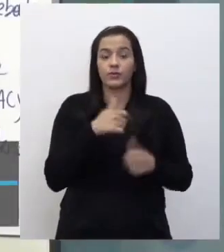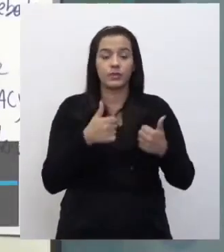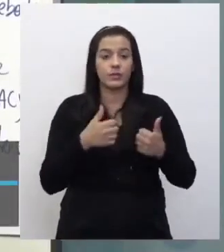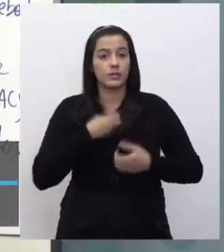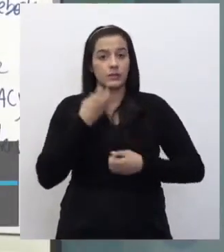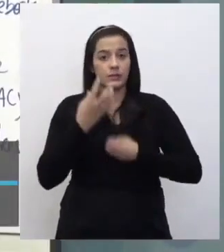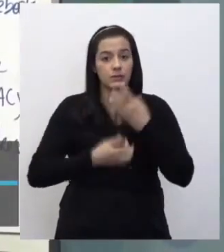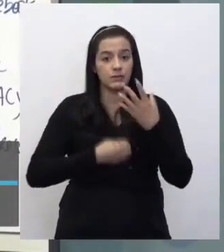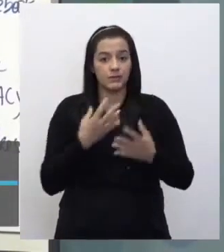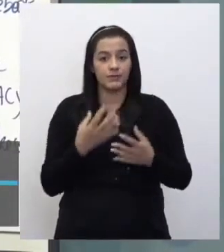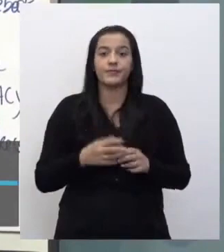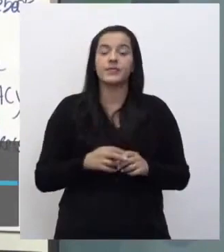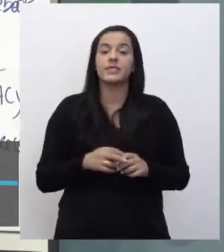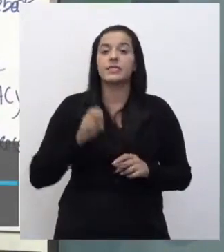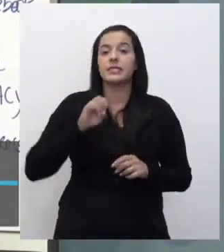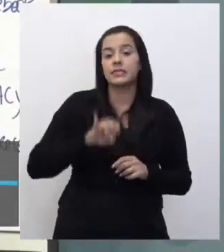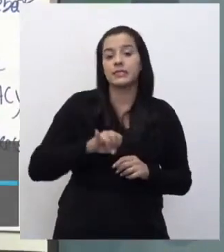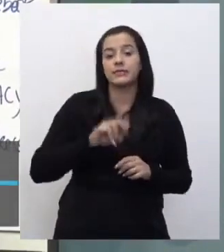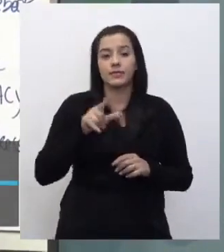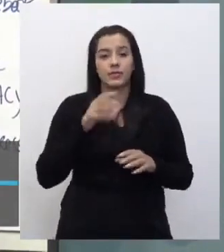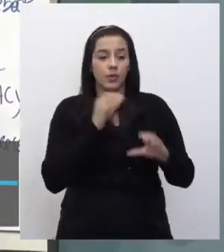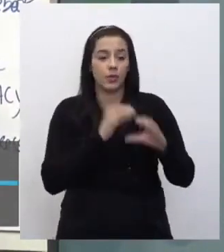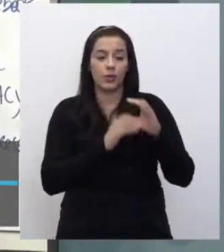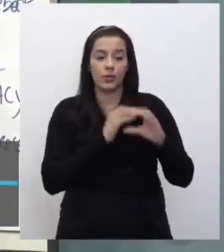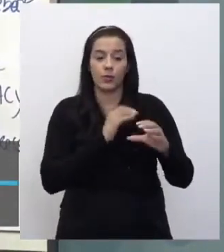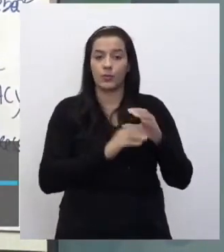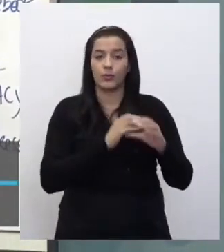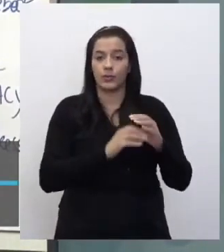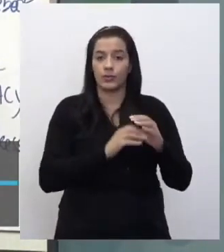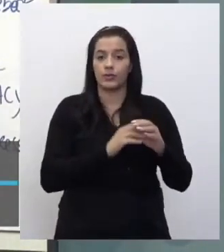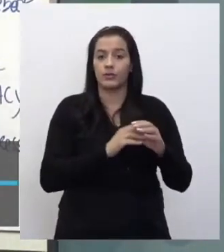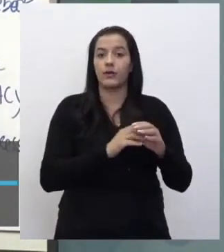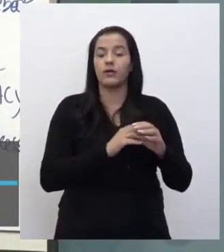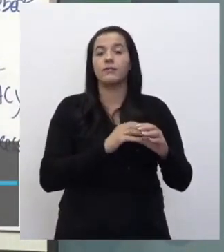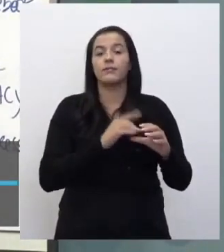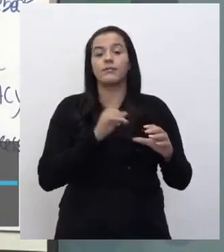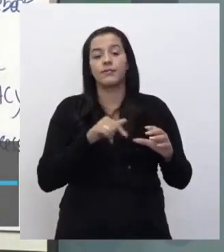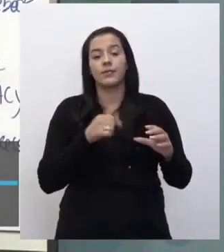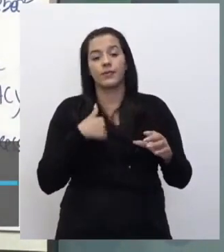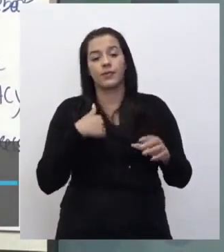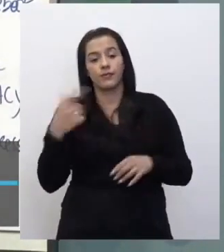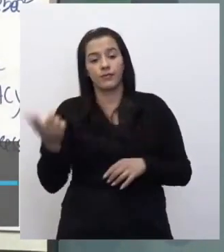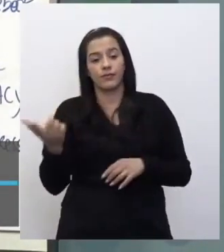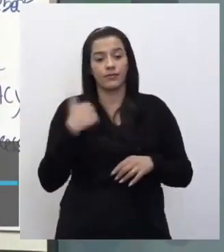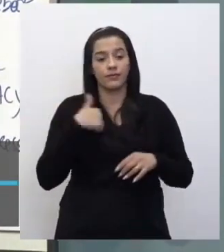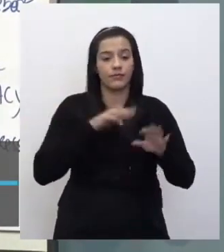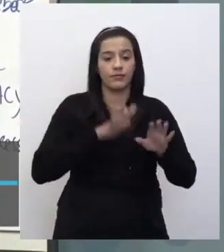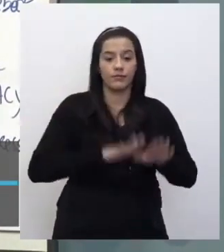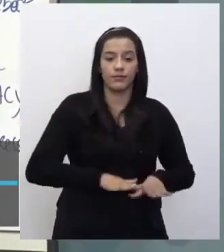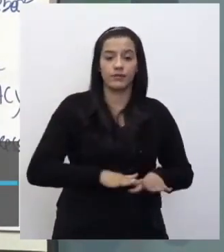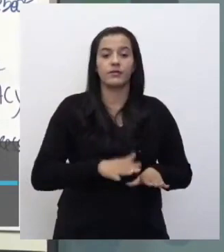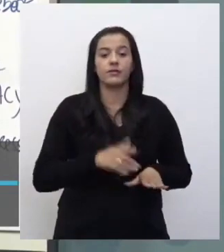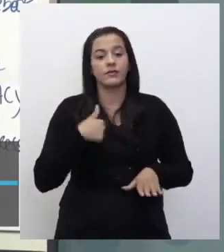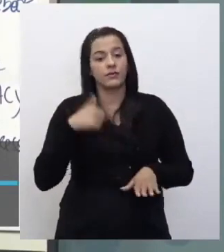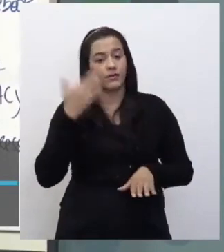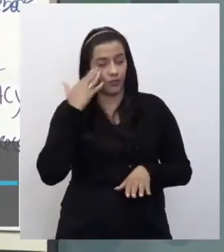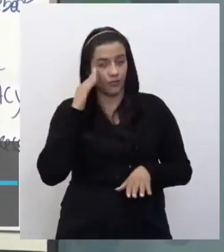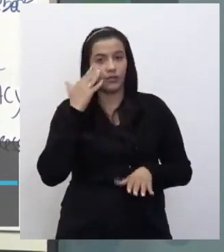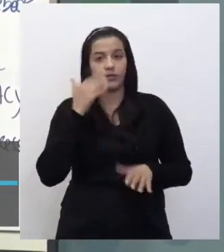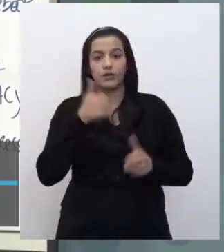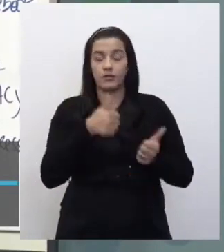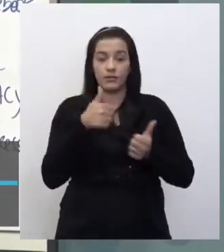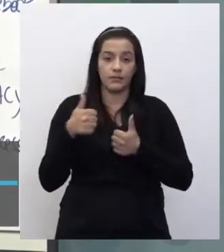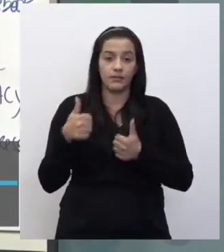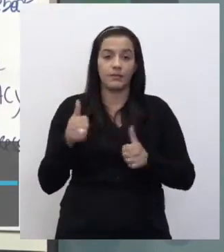expressar. É lógico que se você conseguir se comunicar com, né, um nós vai, nós fica, vão te entender? Vão. Vão te entender perfeitamente,